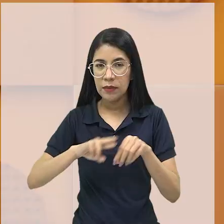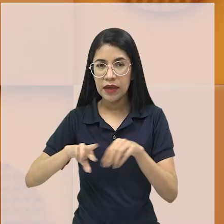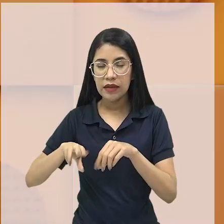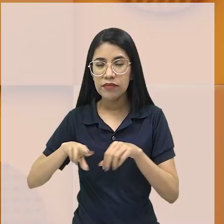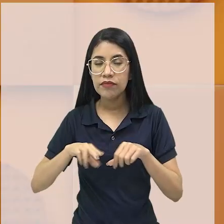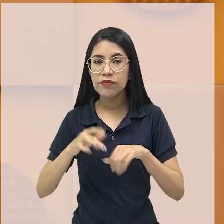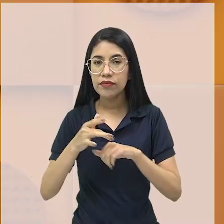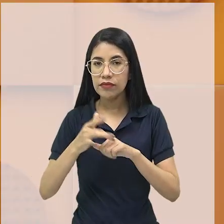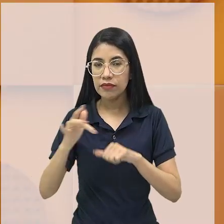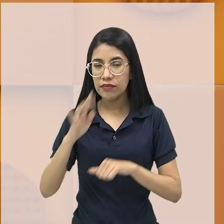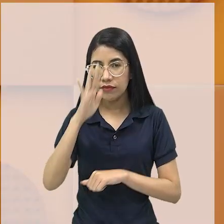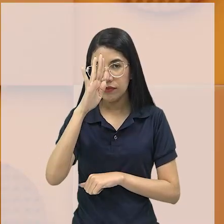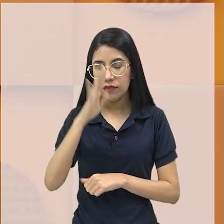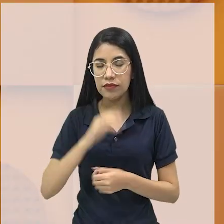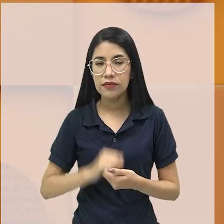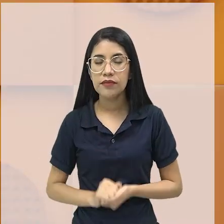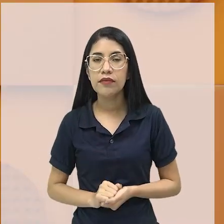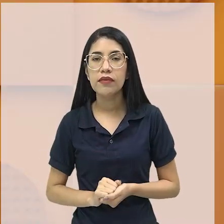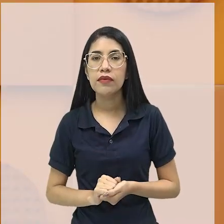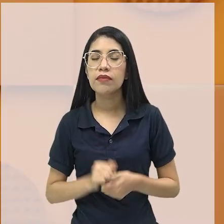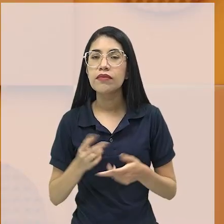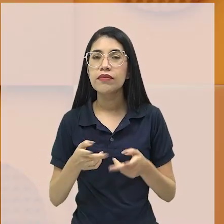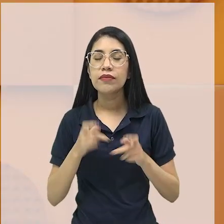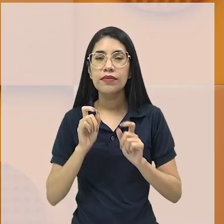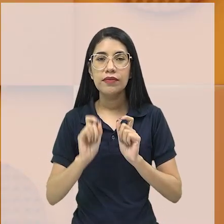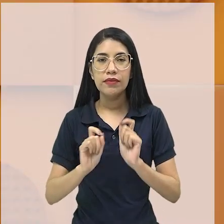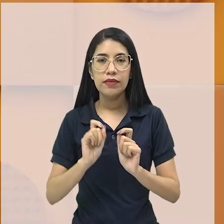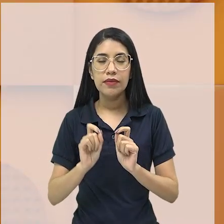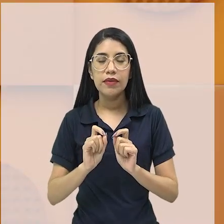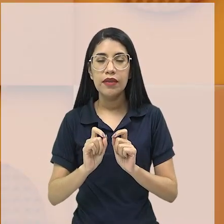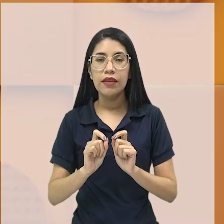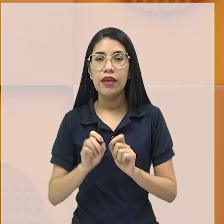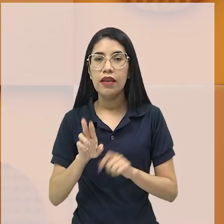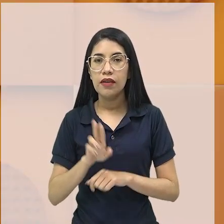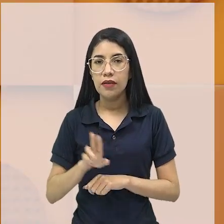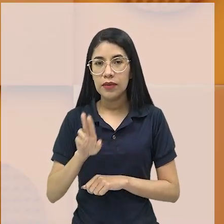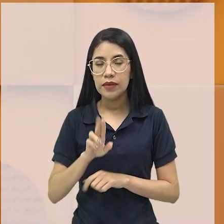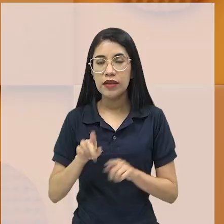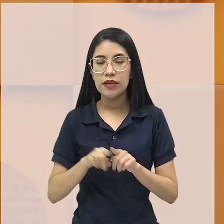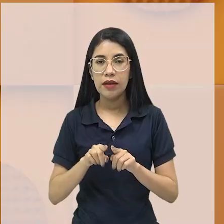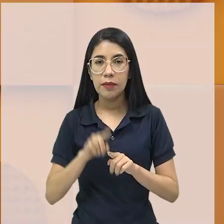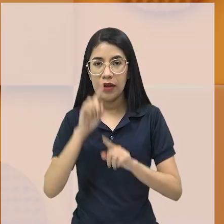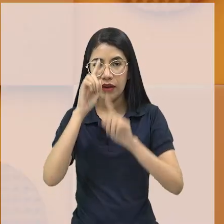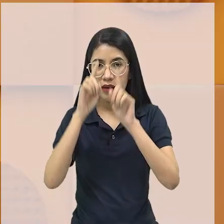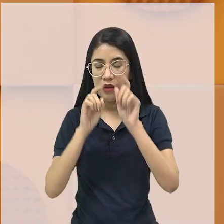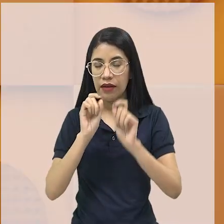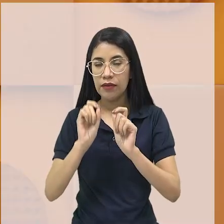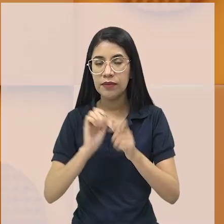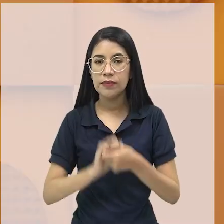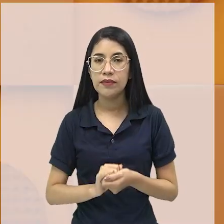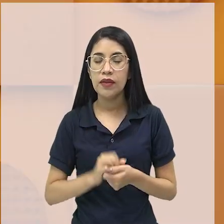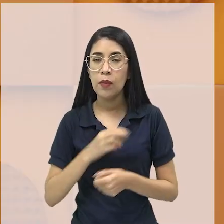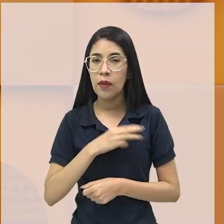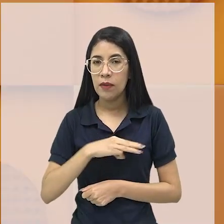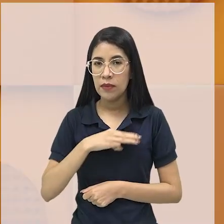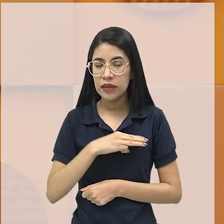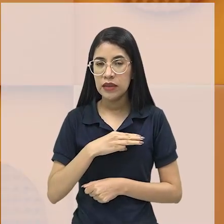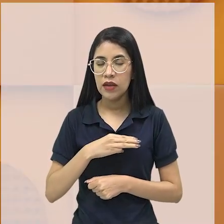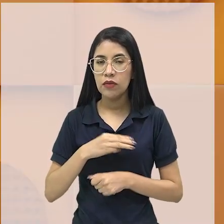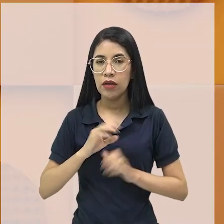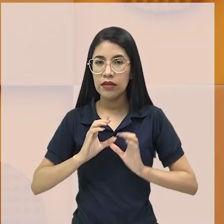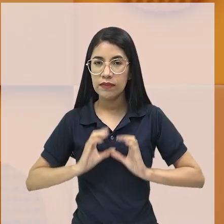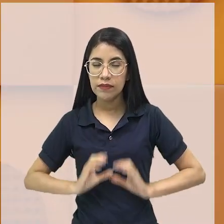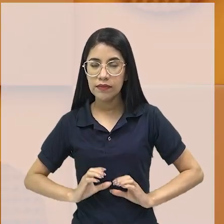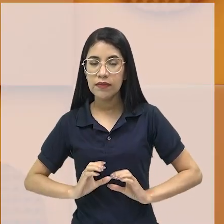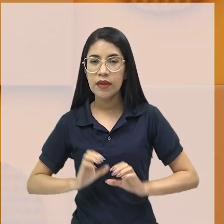Ouro, principalmente. Então, percebam que é utilizada essa ideia, né? Que se justificou como uma missão civilizatória